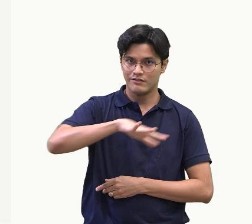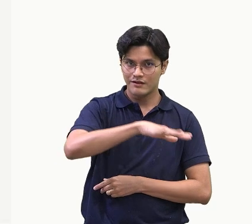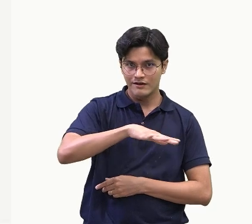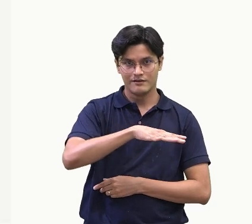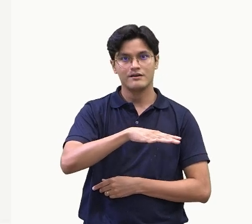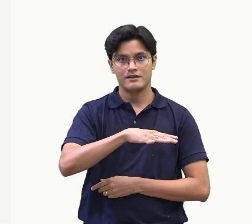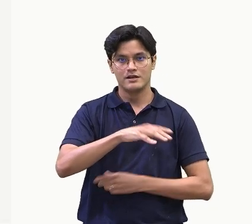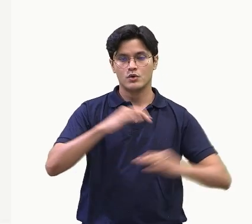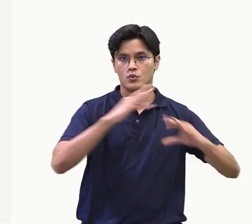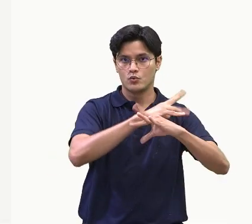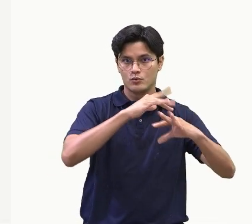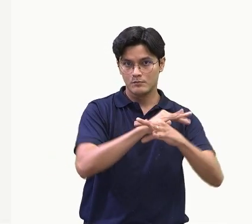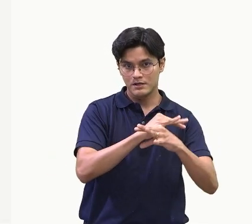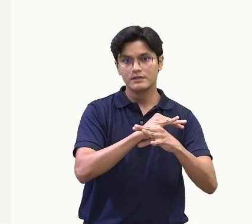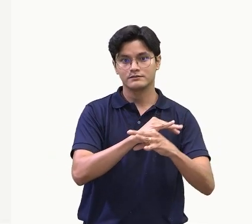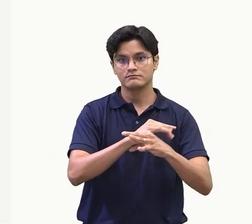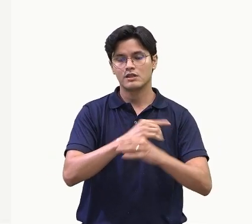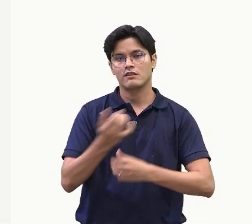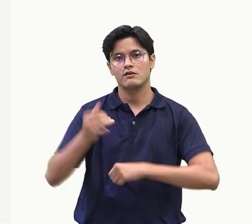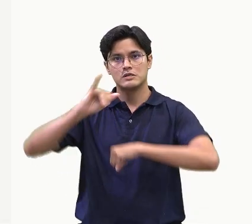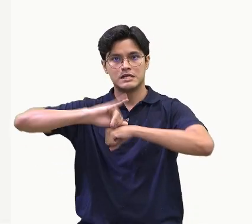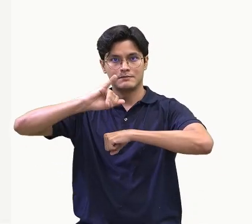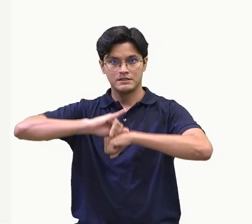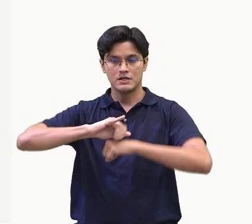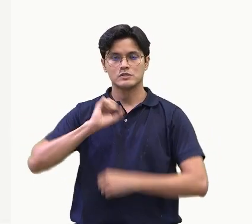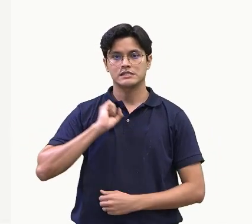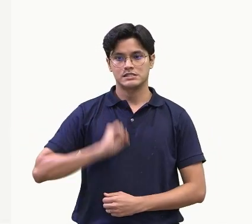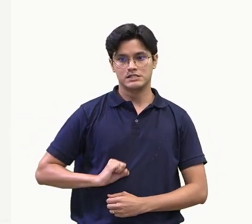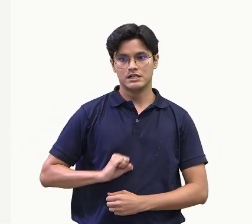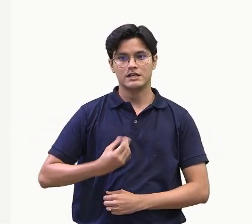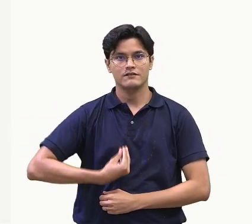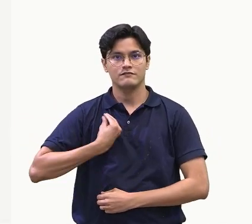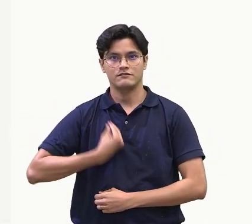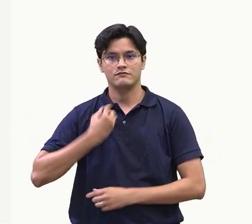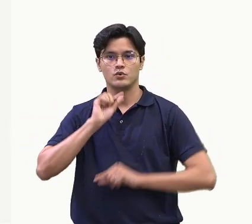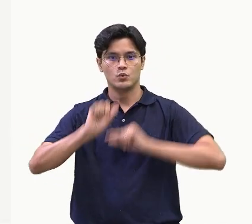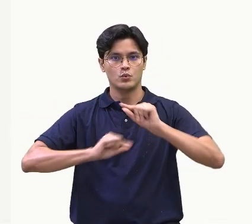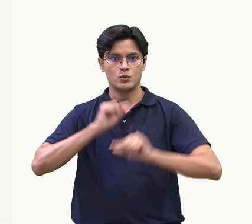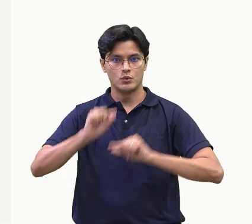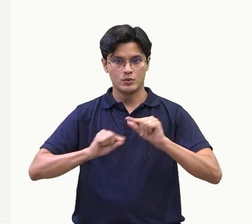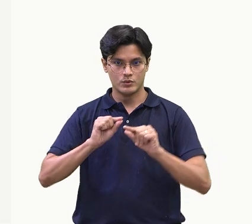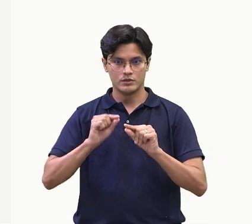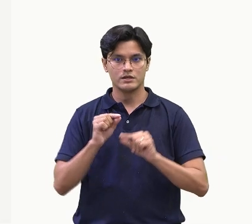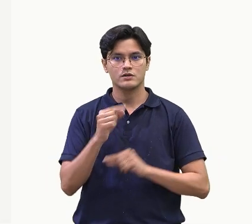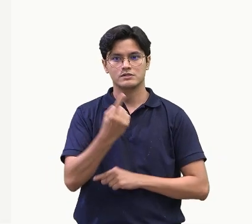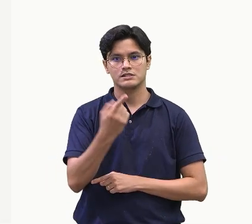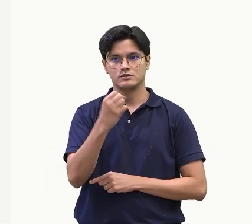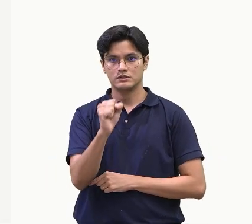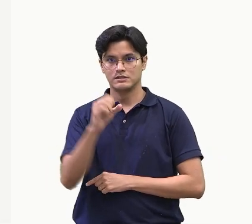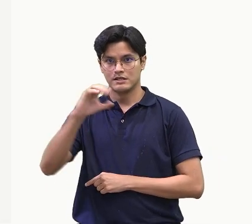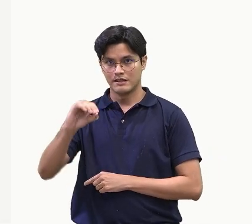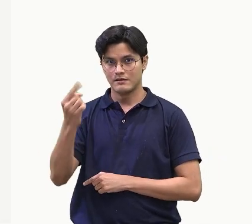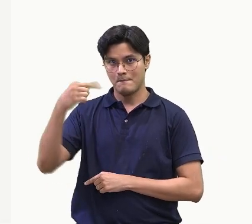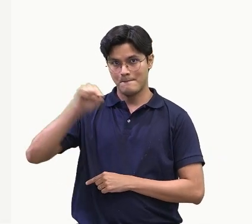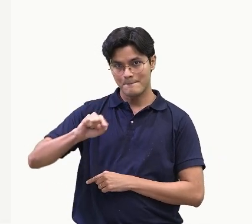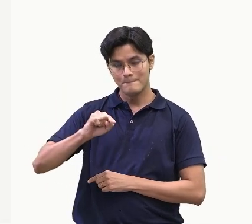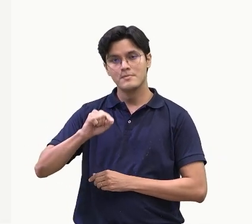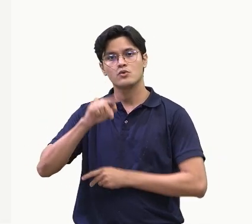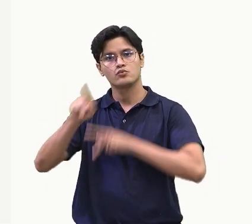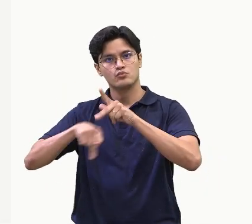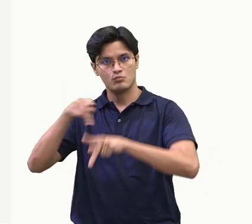180 mil Mapuches, que isso corresponde a 30% dessa população em área urbana.